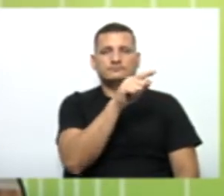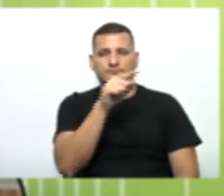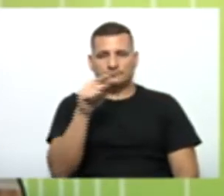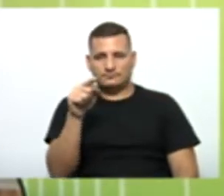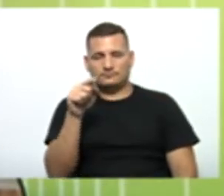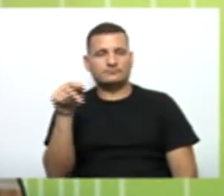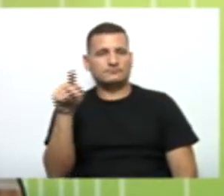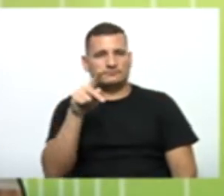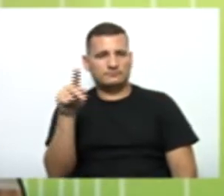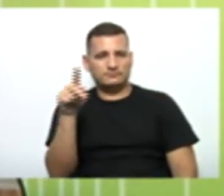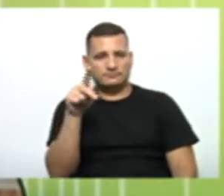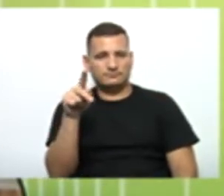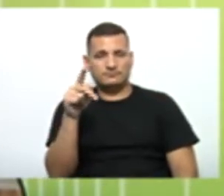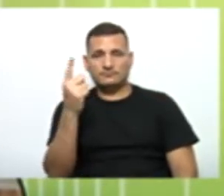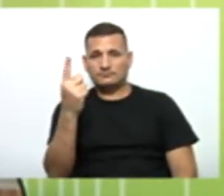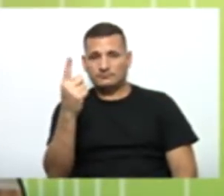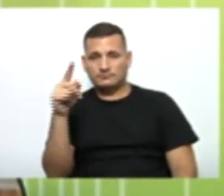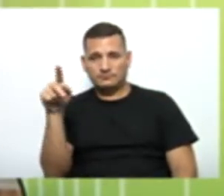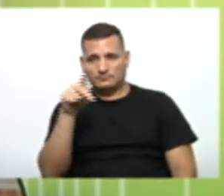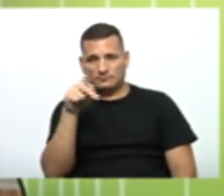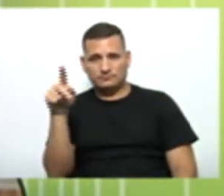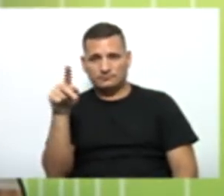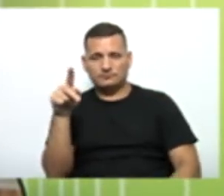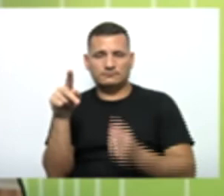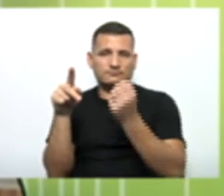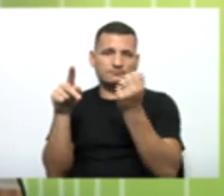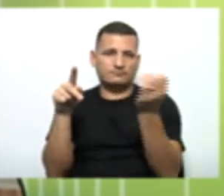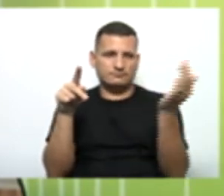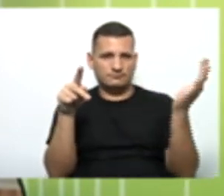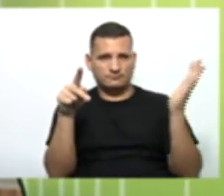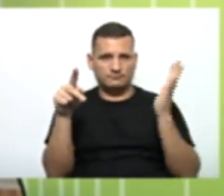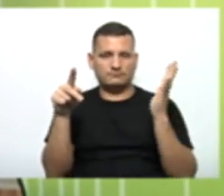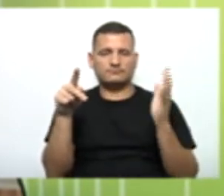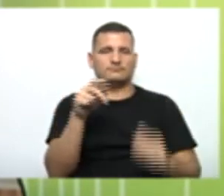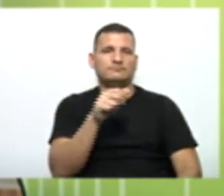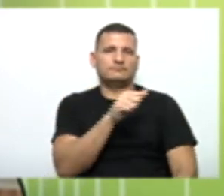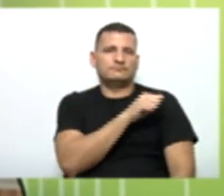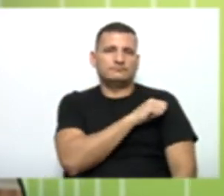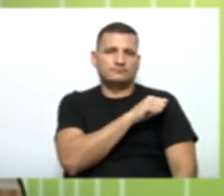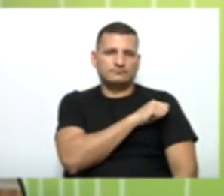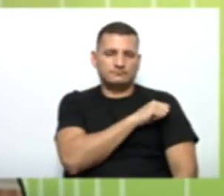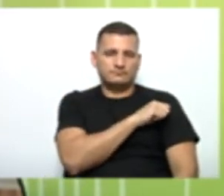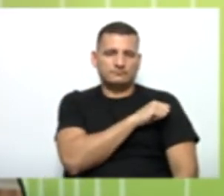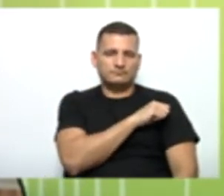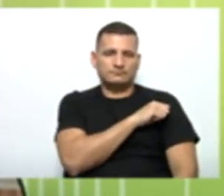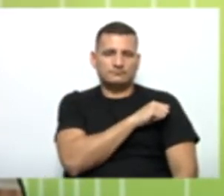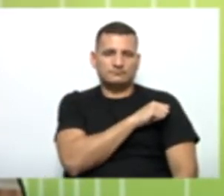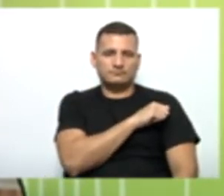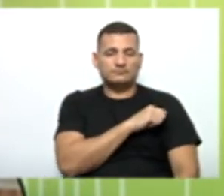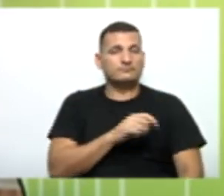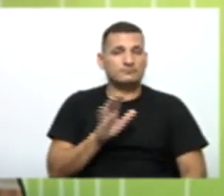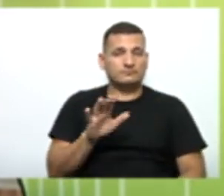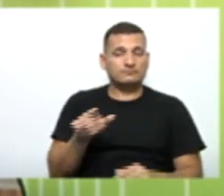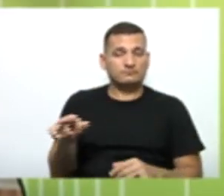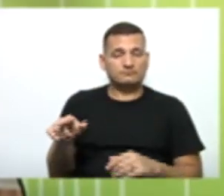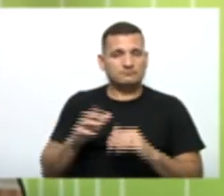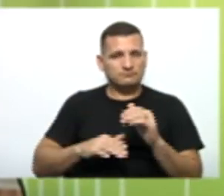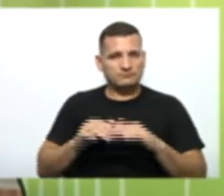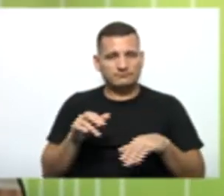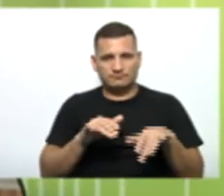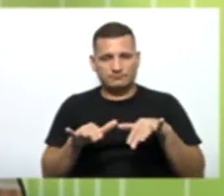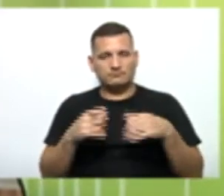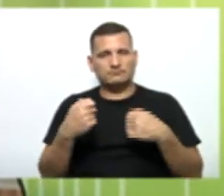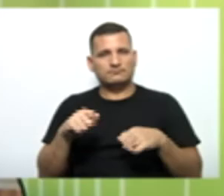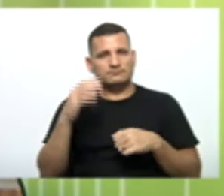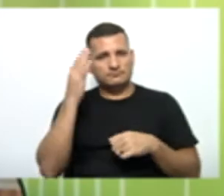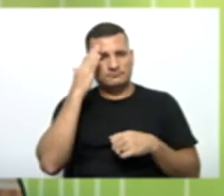professor. E um professor vai se relacionar com vários alunos. Isso o programador precisa saber. Então aqui,